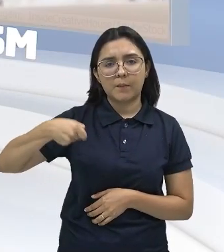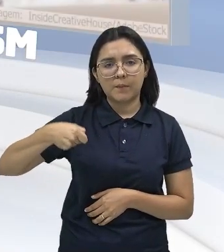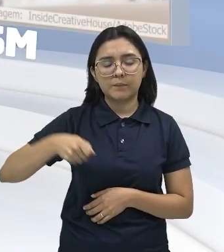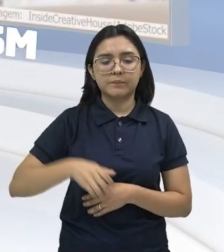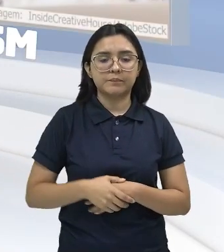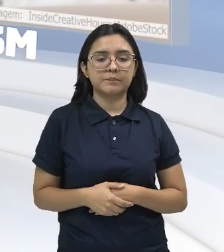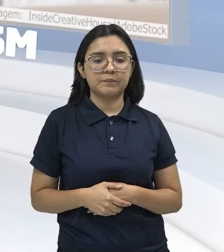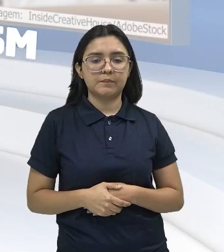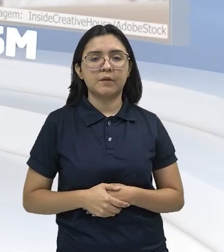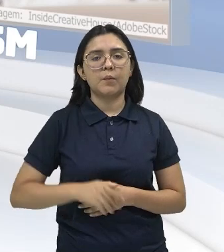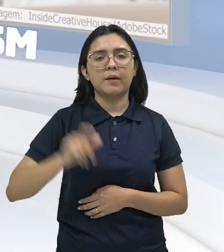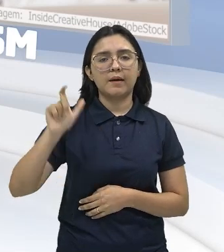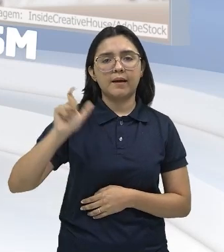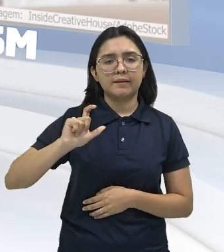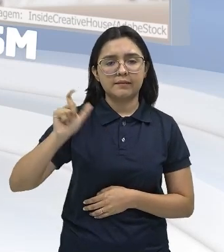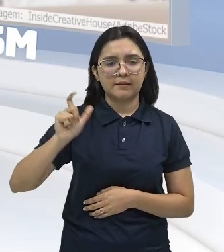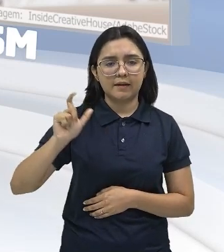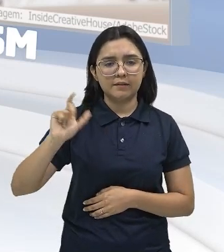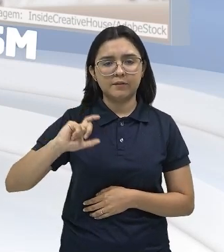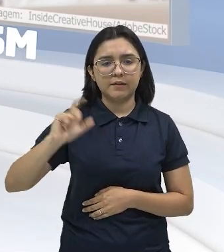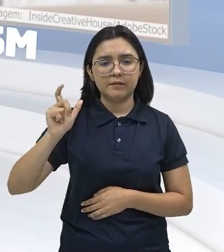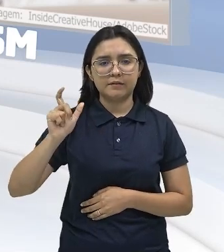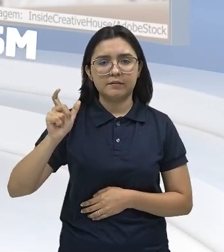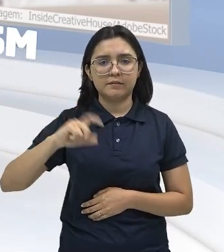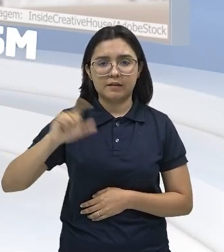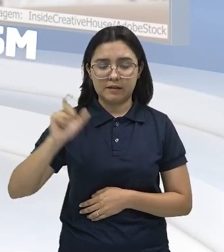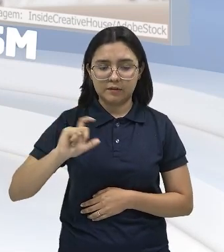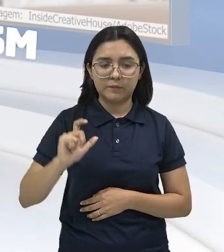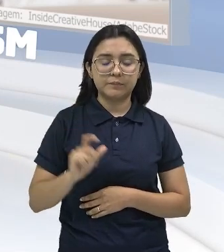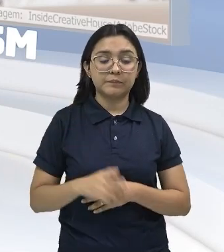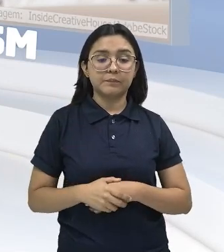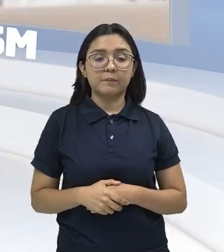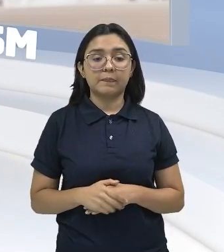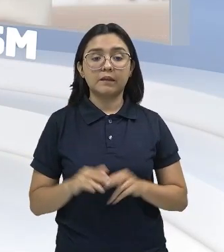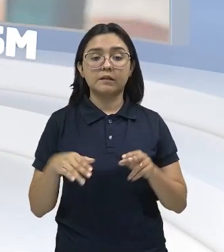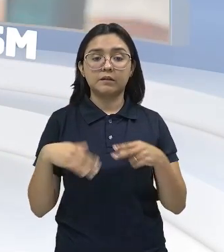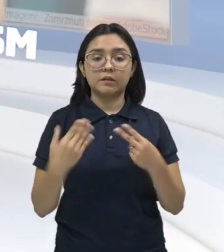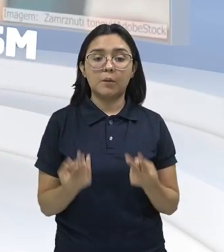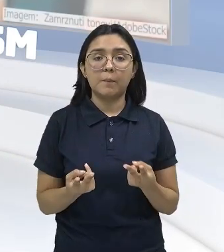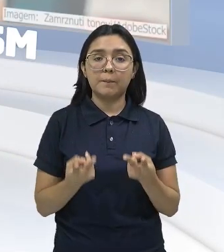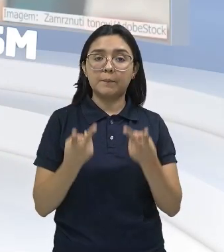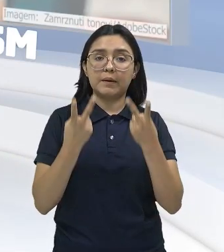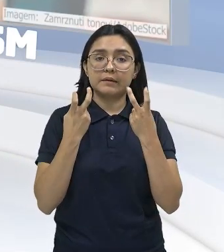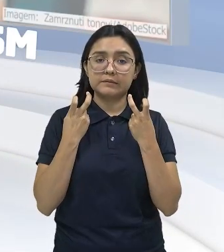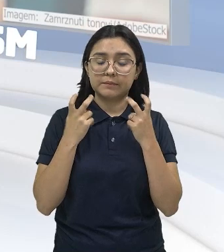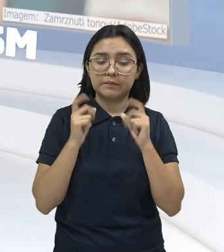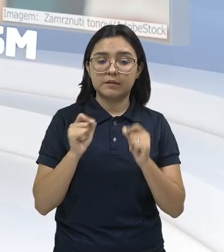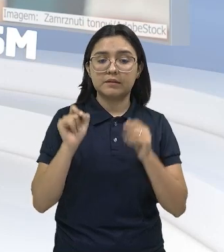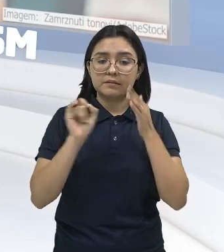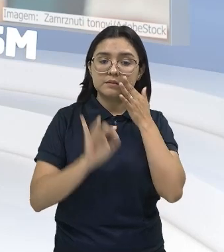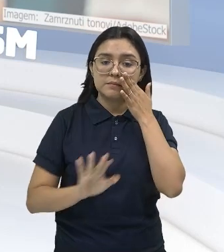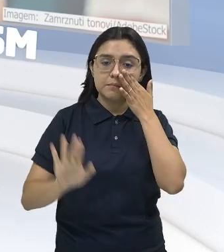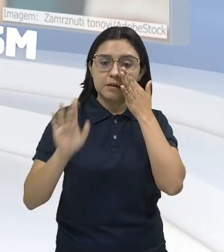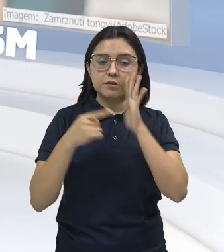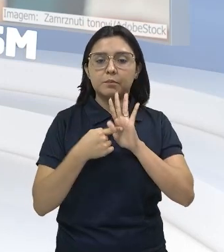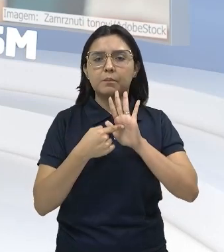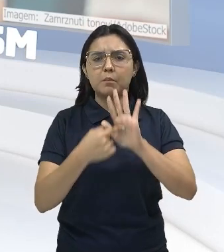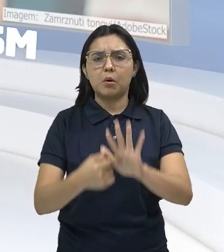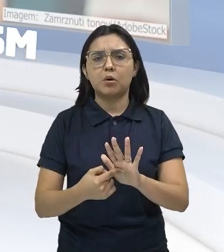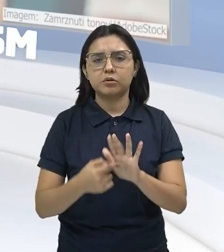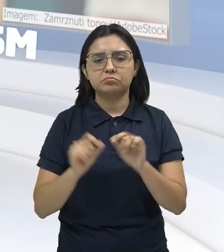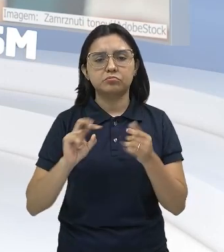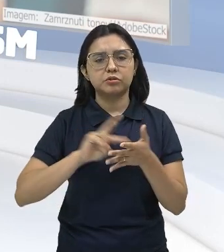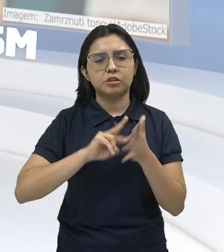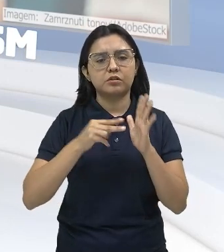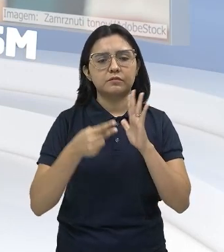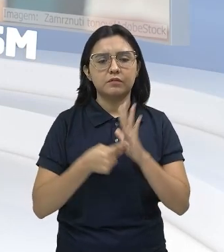Ali cartão de crédito. Observem que essas imagens falam um pouco sobre isso, consumerism. O